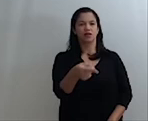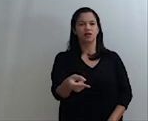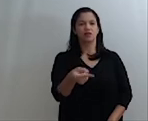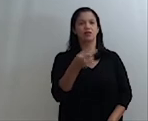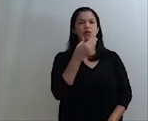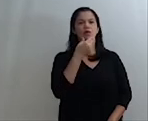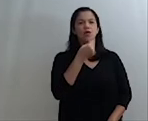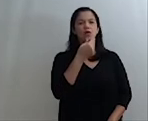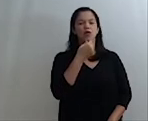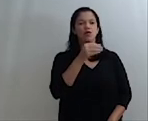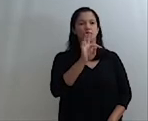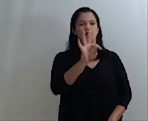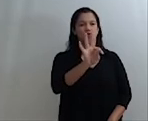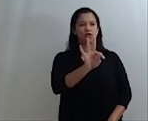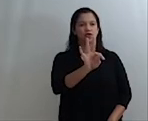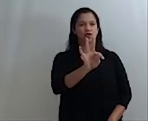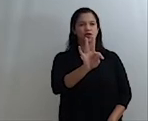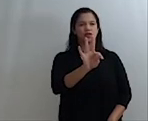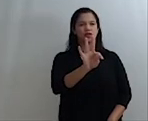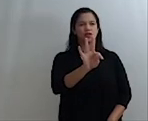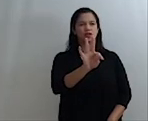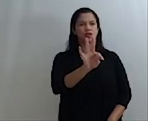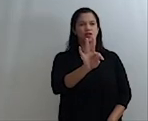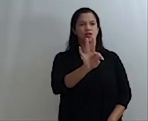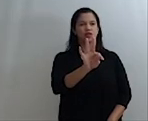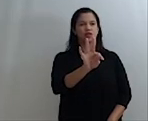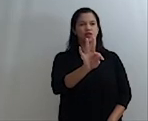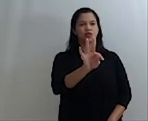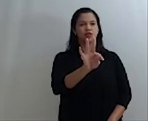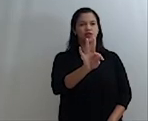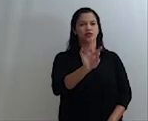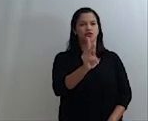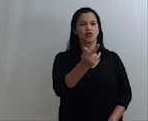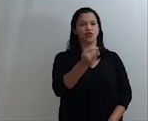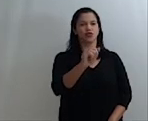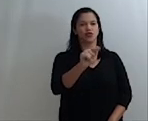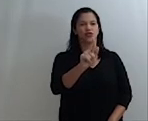o Kena ou guena